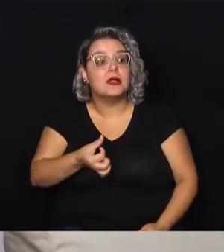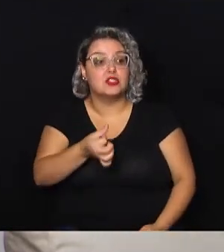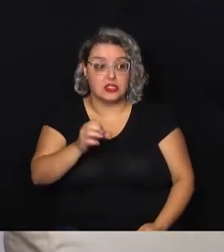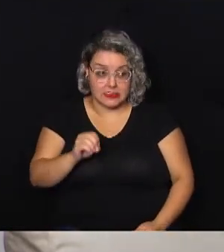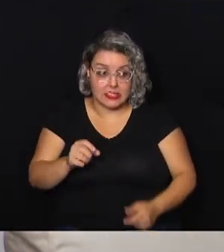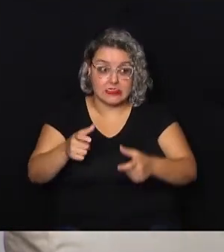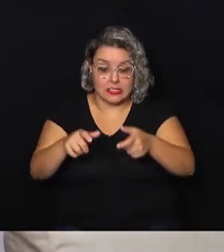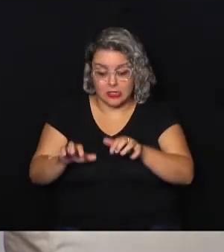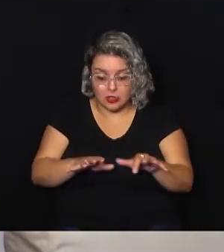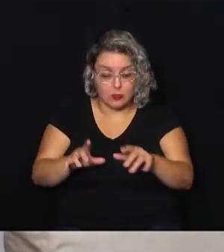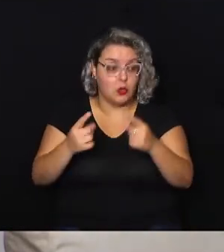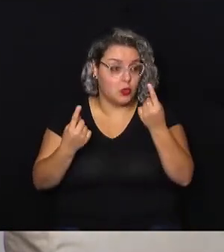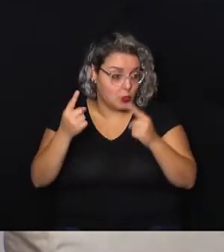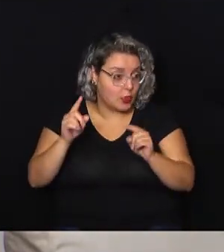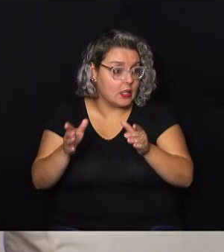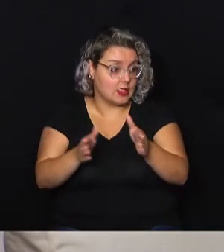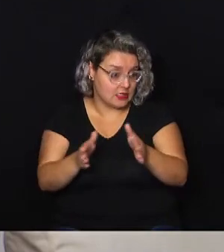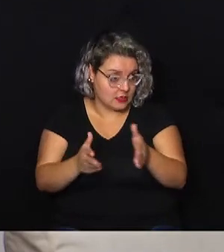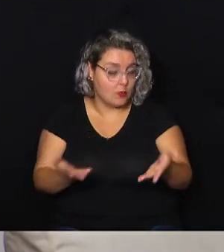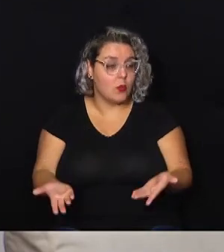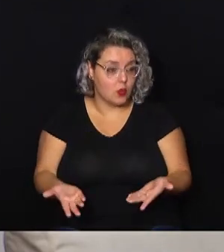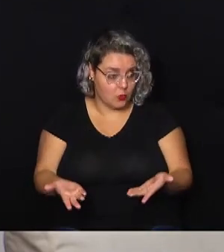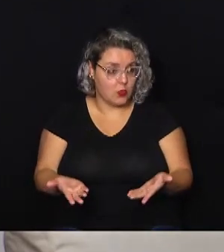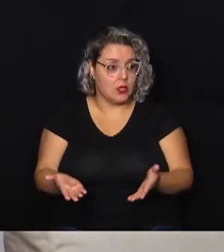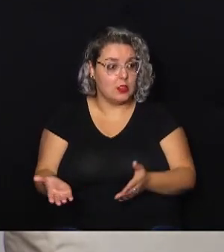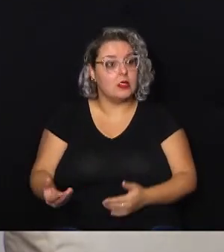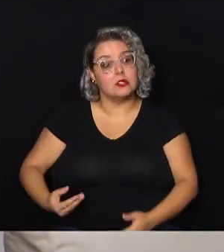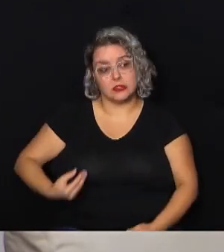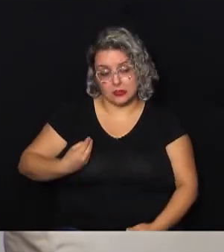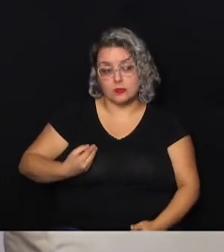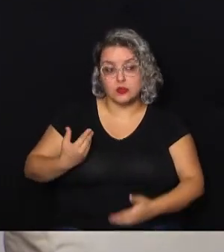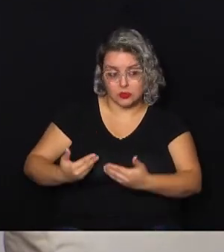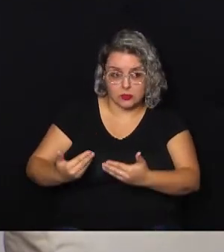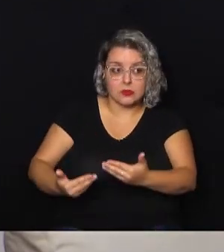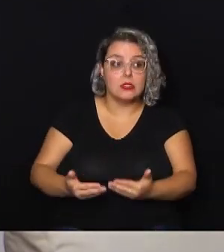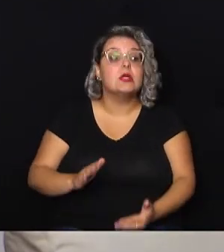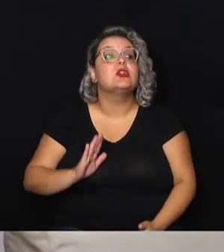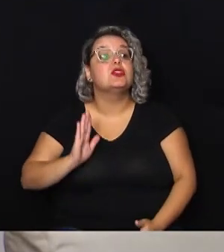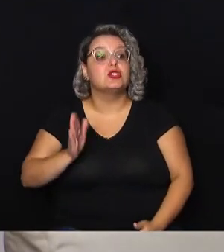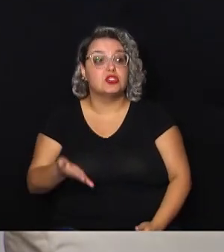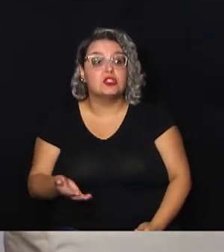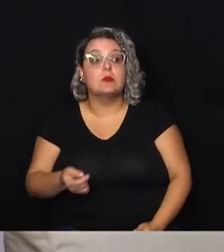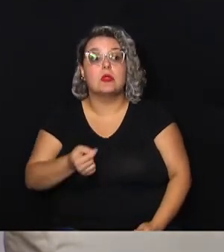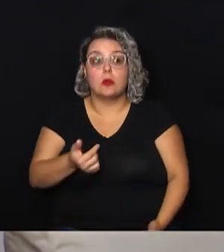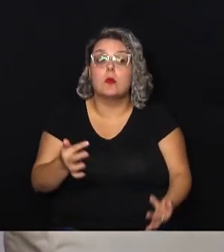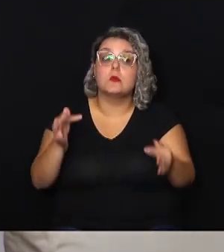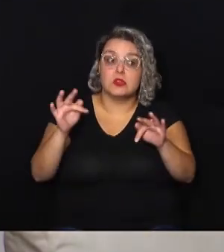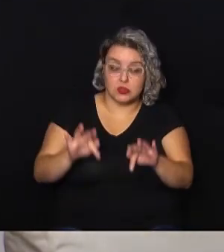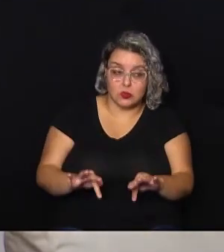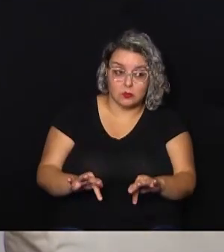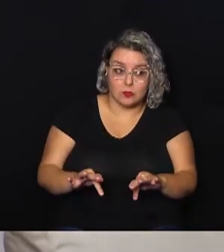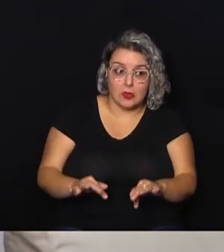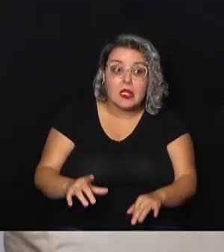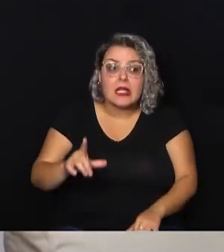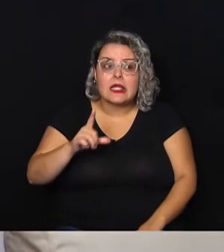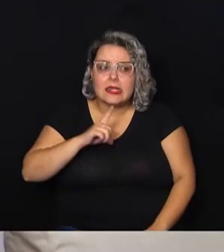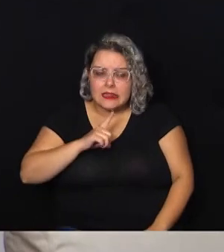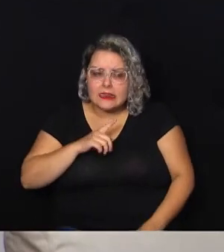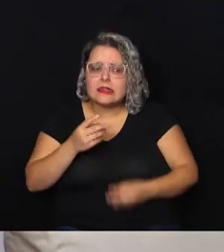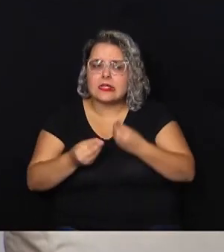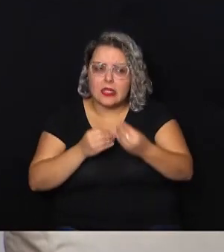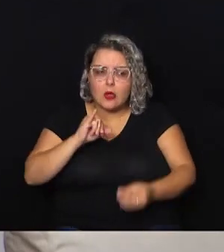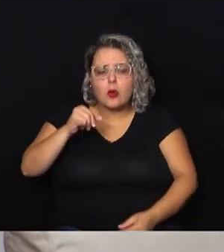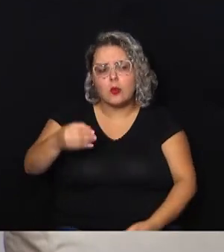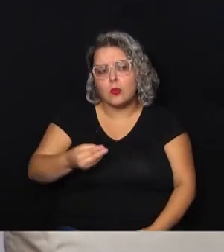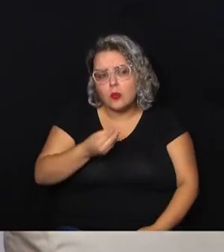bloquinhos, né? Nesse período que a gente está passando. E a gente já vai para a reta final. Ainda dá para aproveitar